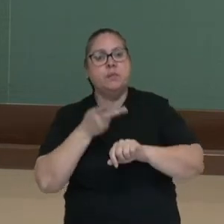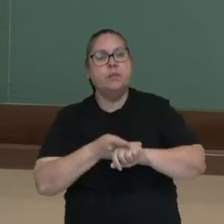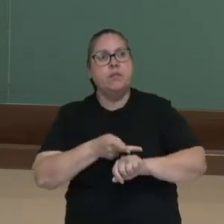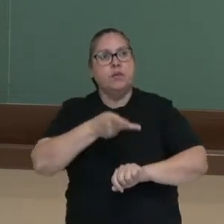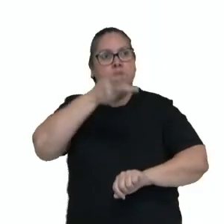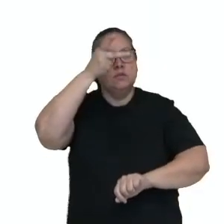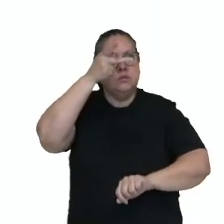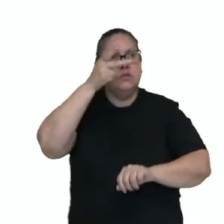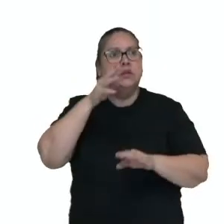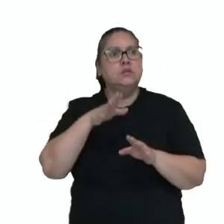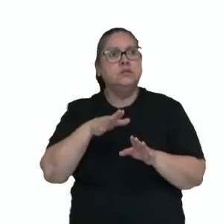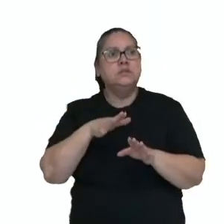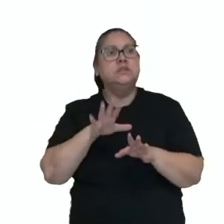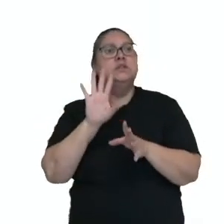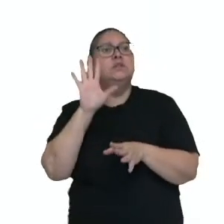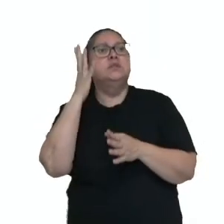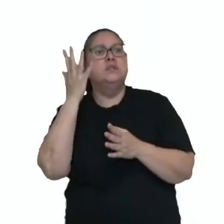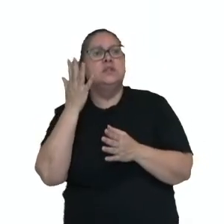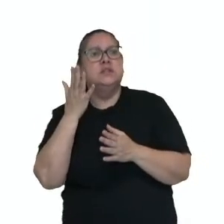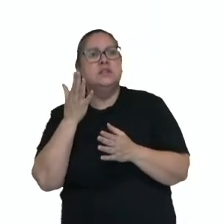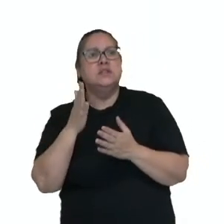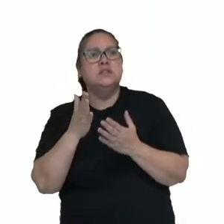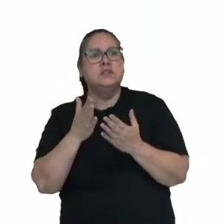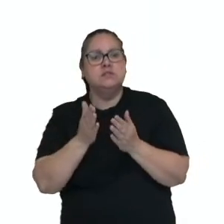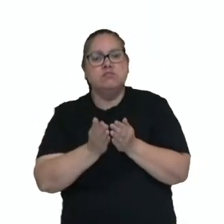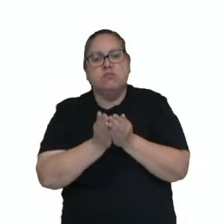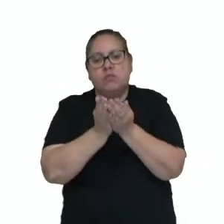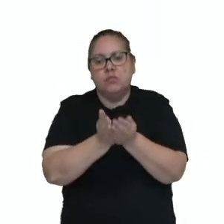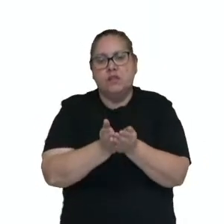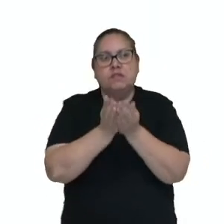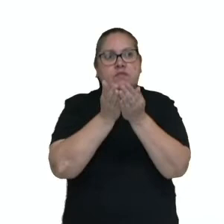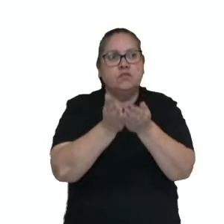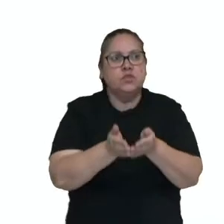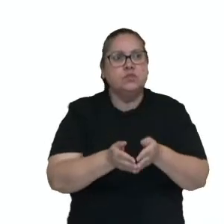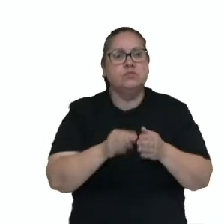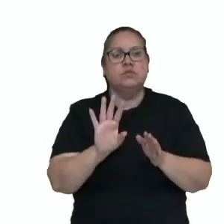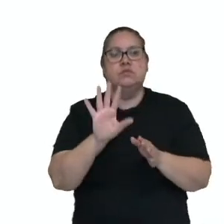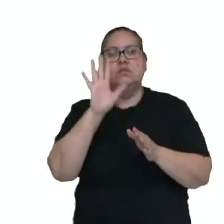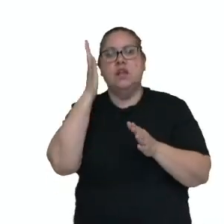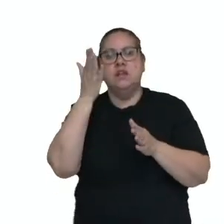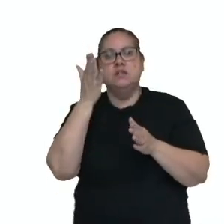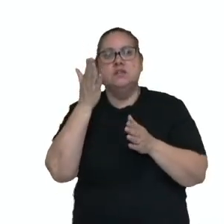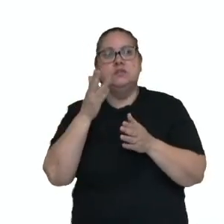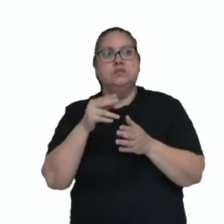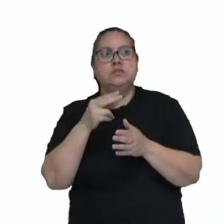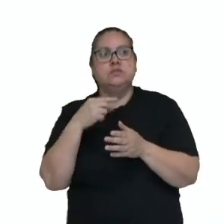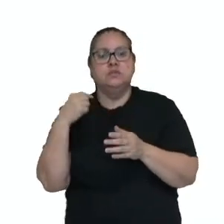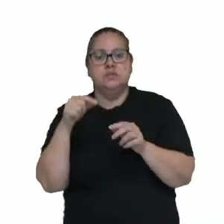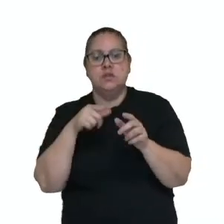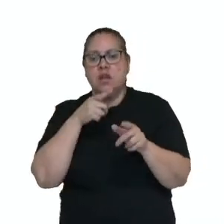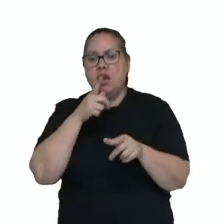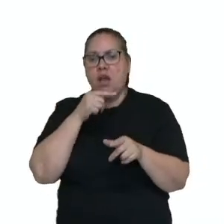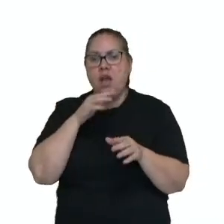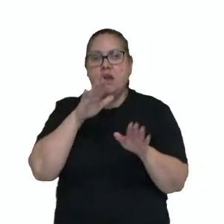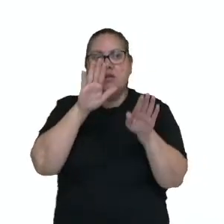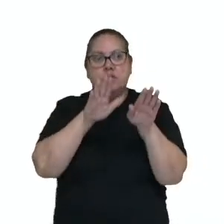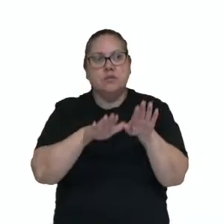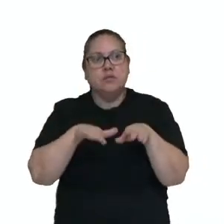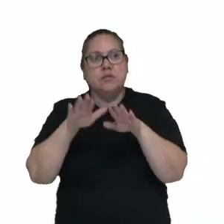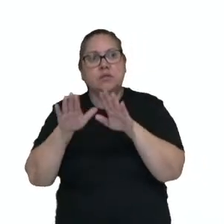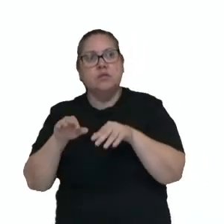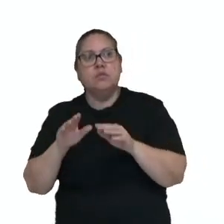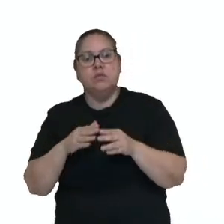petróleo. Acidentes e incidentes com navios petroleiros nos oceanos e mares, né?